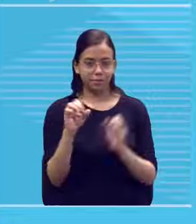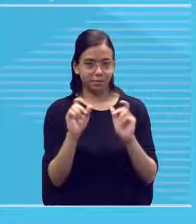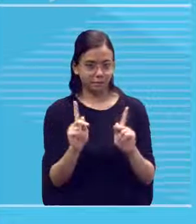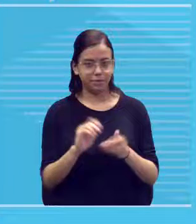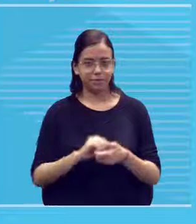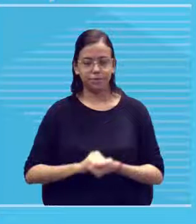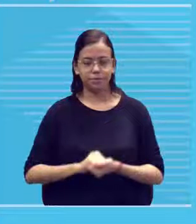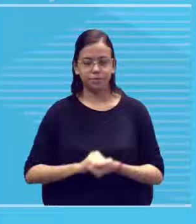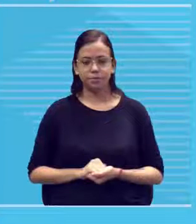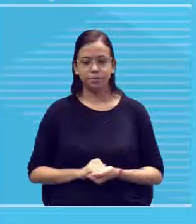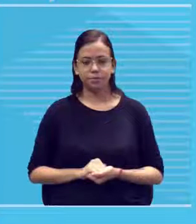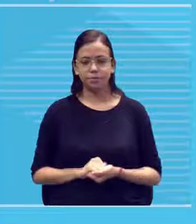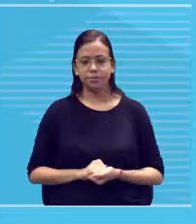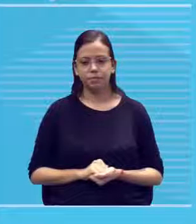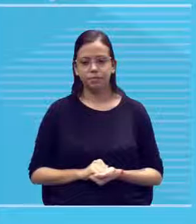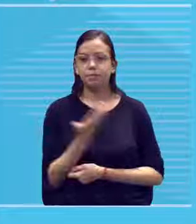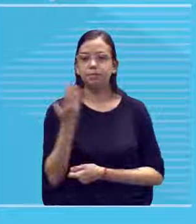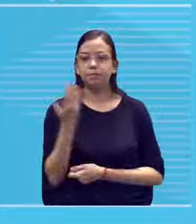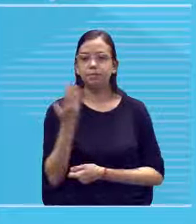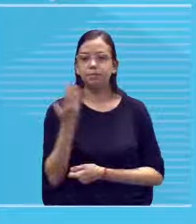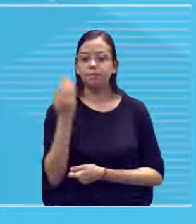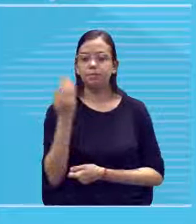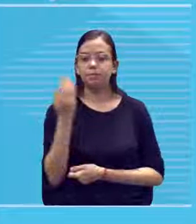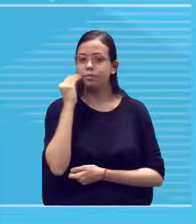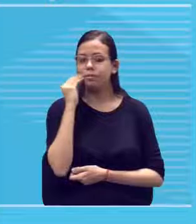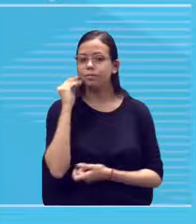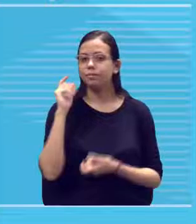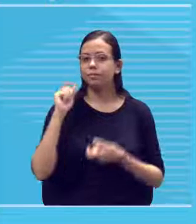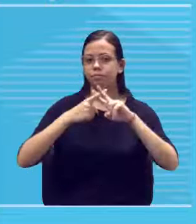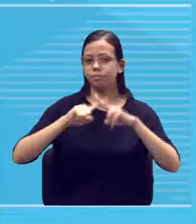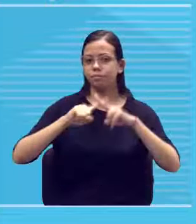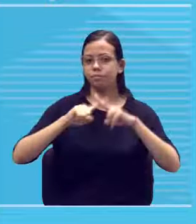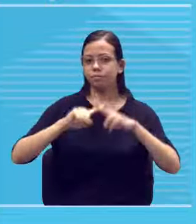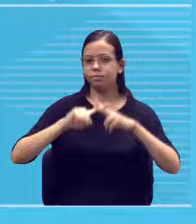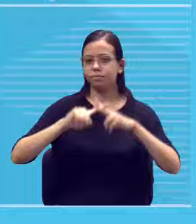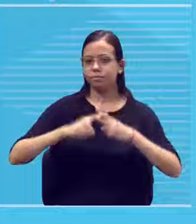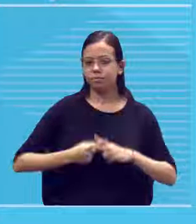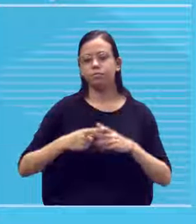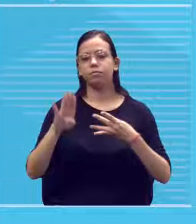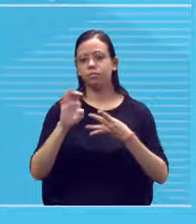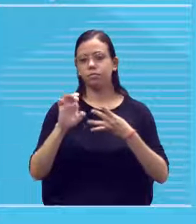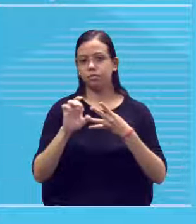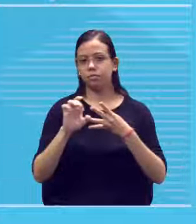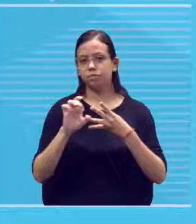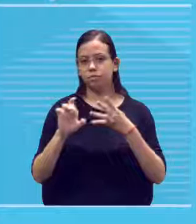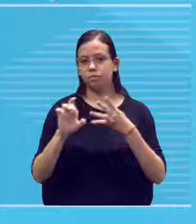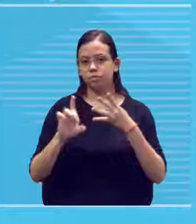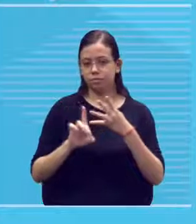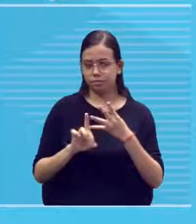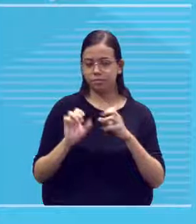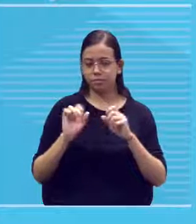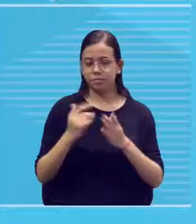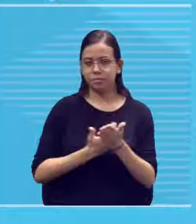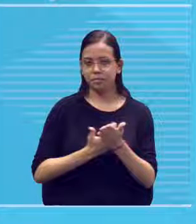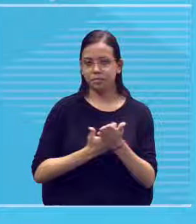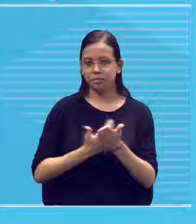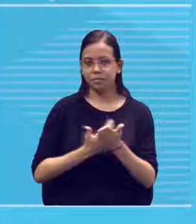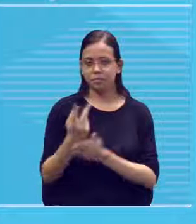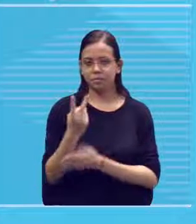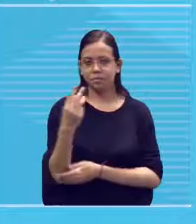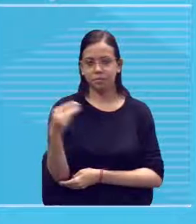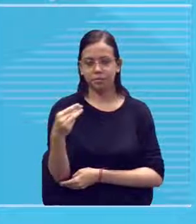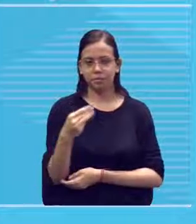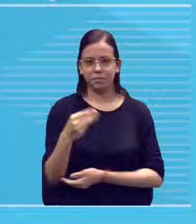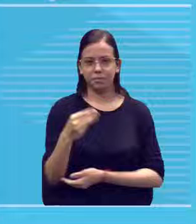bom para vocês tentarem fazer aí a correção nas letras B C e D na tela